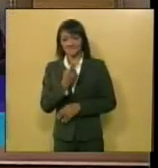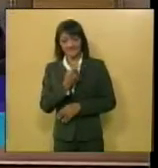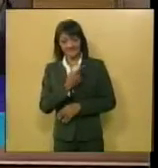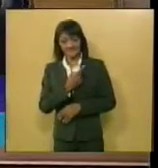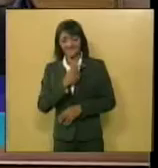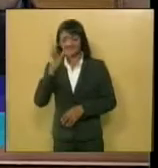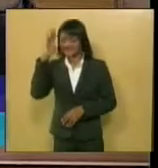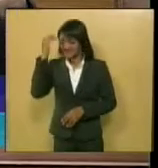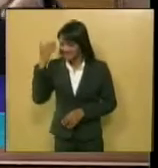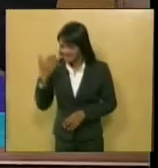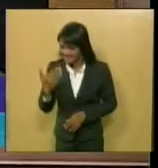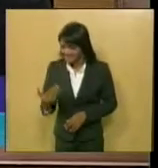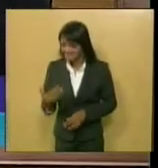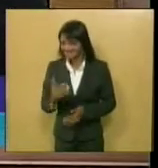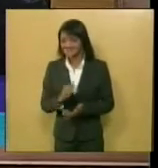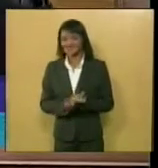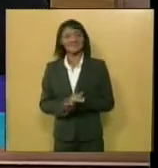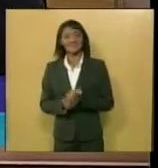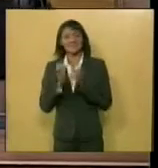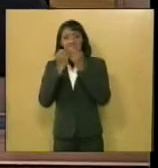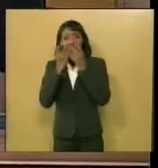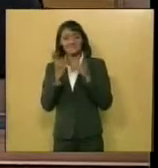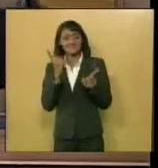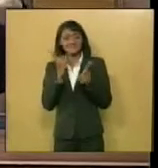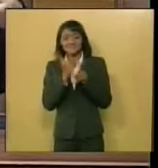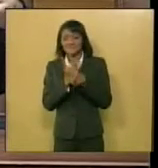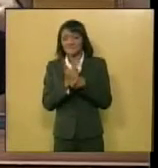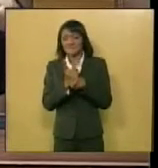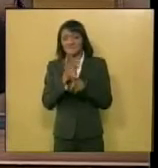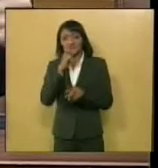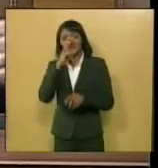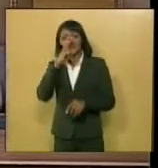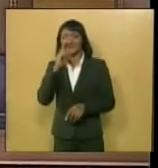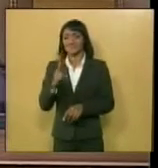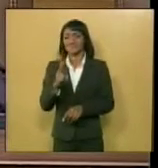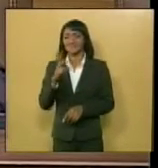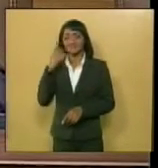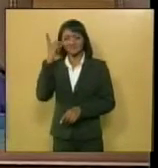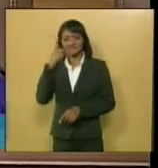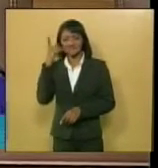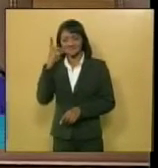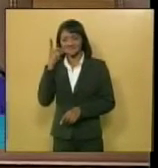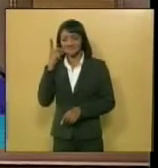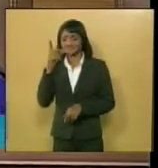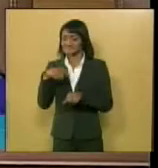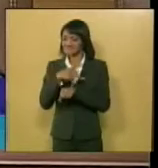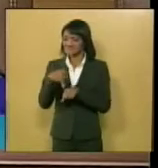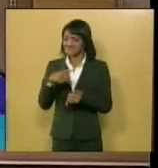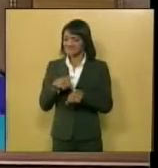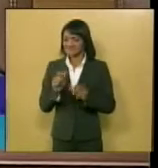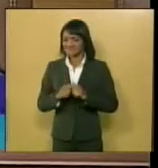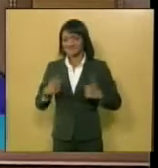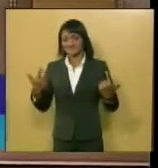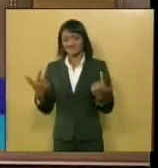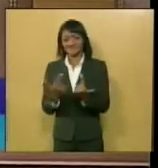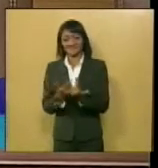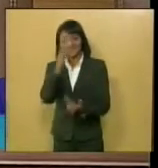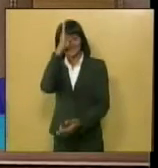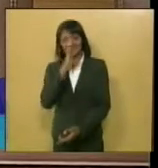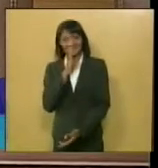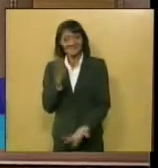honra de fazer o maior encontro de deputados do país. E a Assembleia sempre é grata, professor.